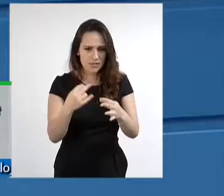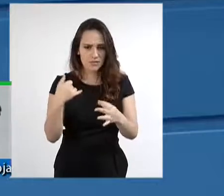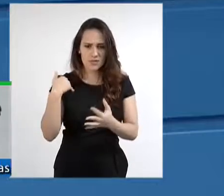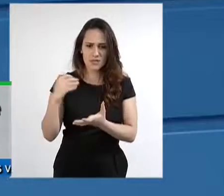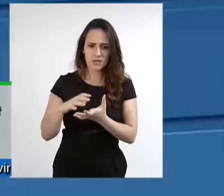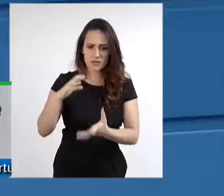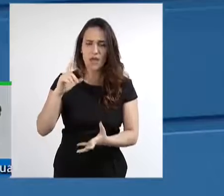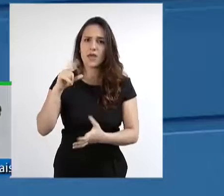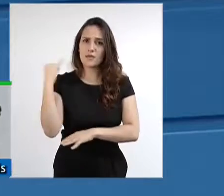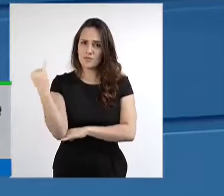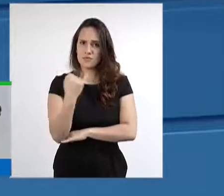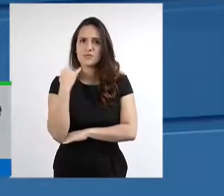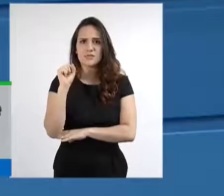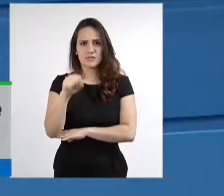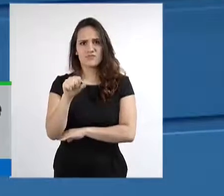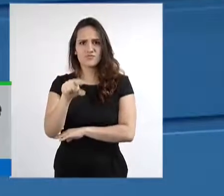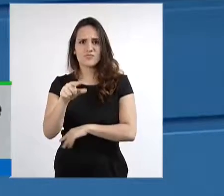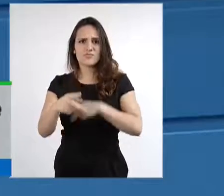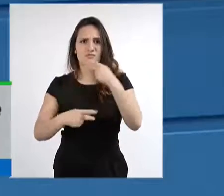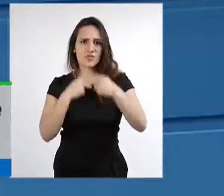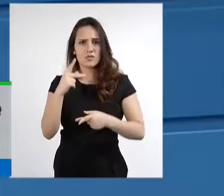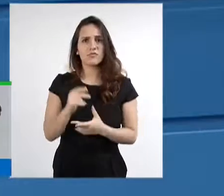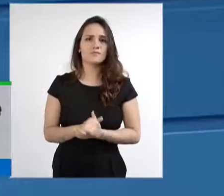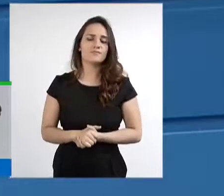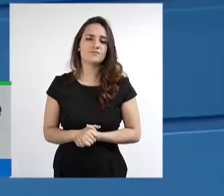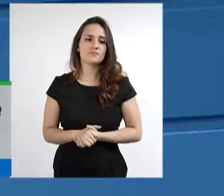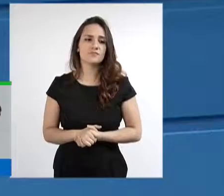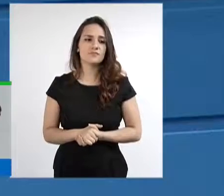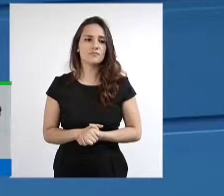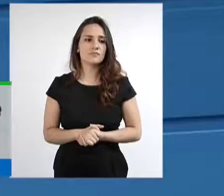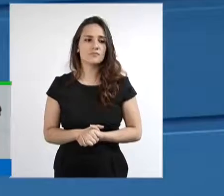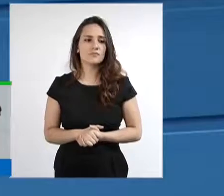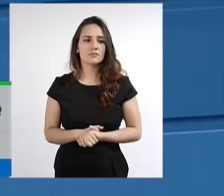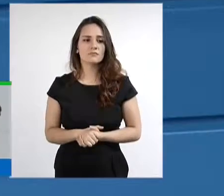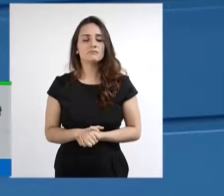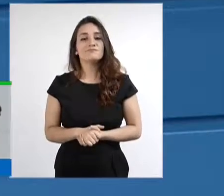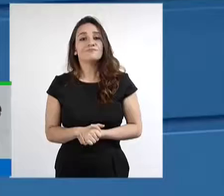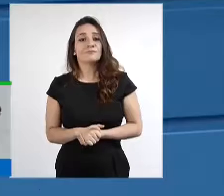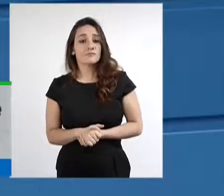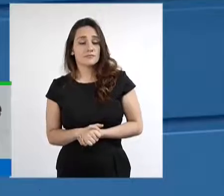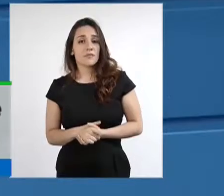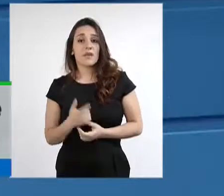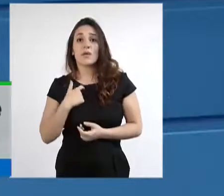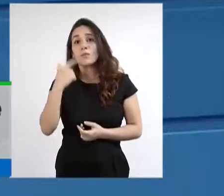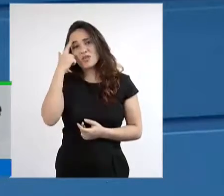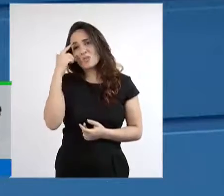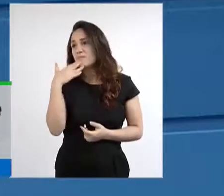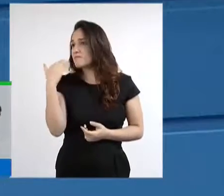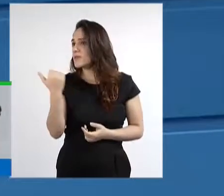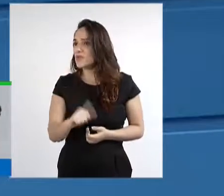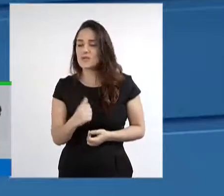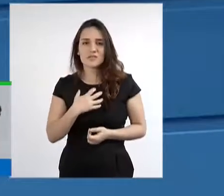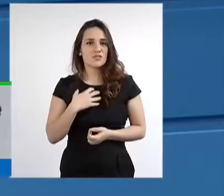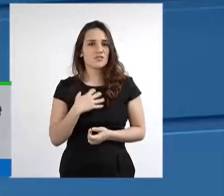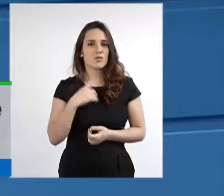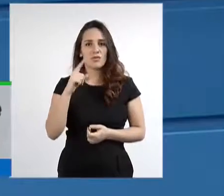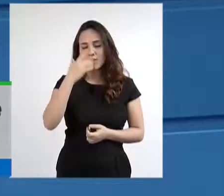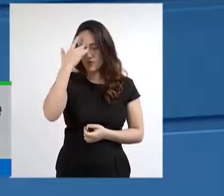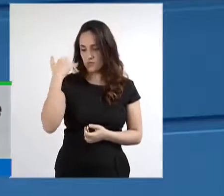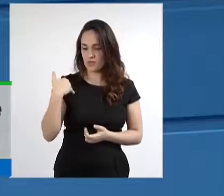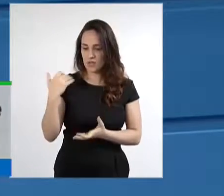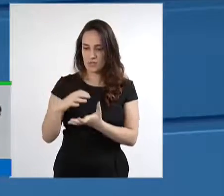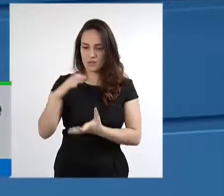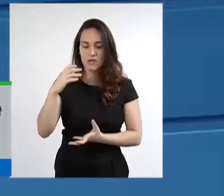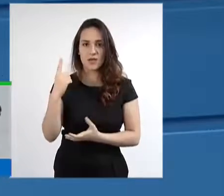defesa dessas pessoas que, como Vossa Excelência disse, talvez o maior desespero é o abandono ou ficar